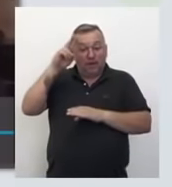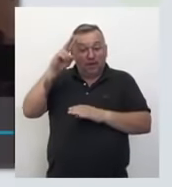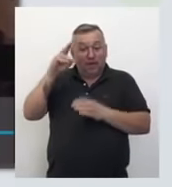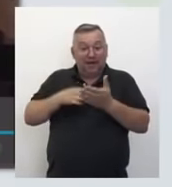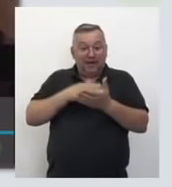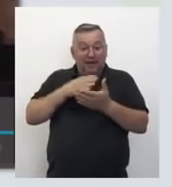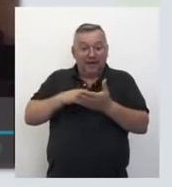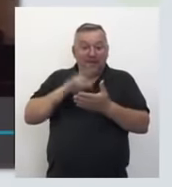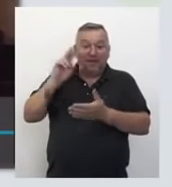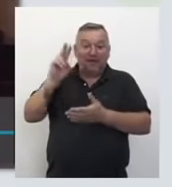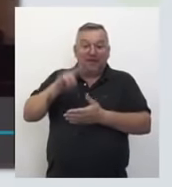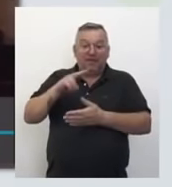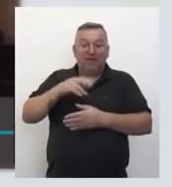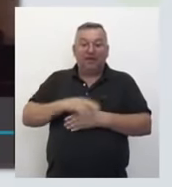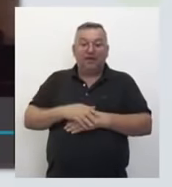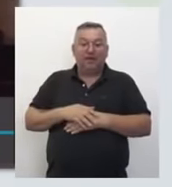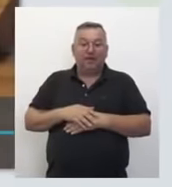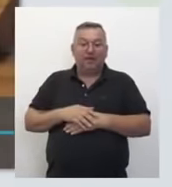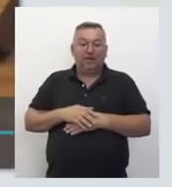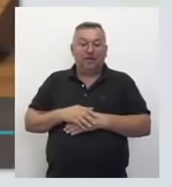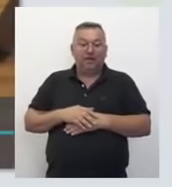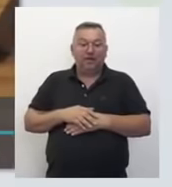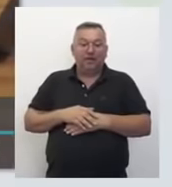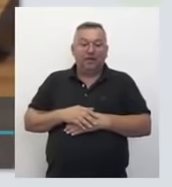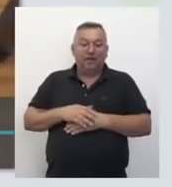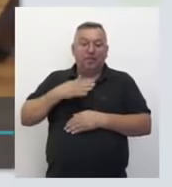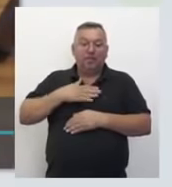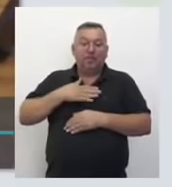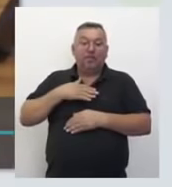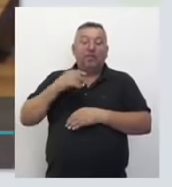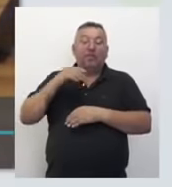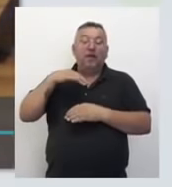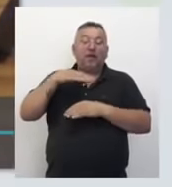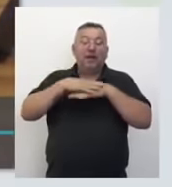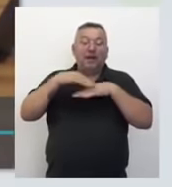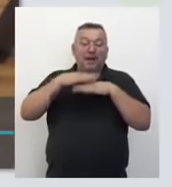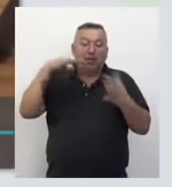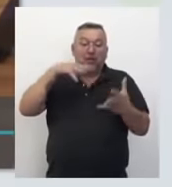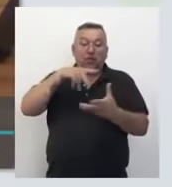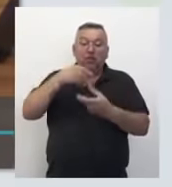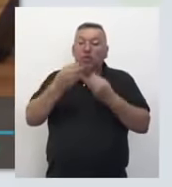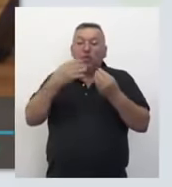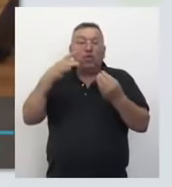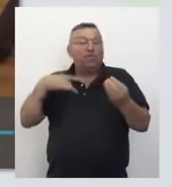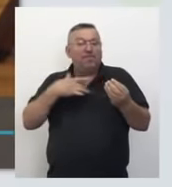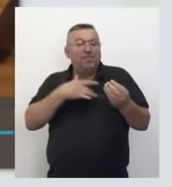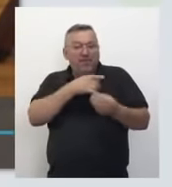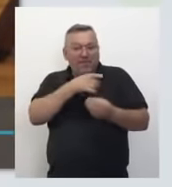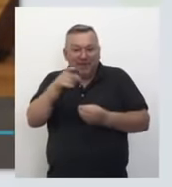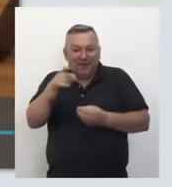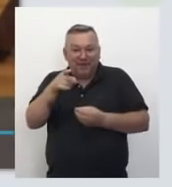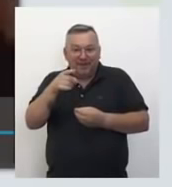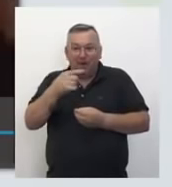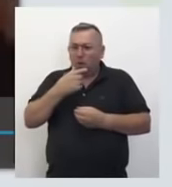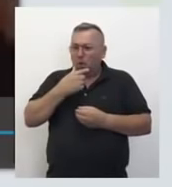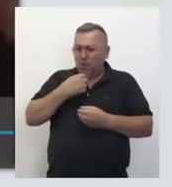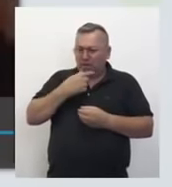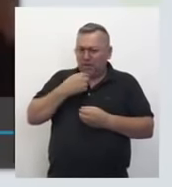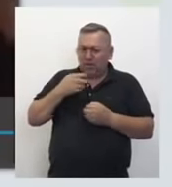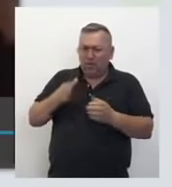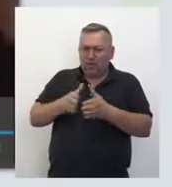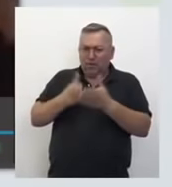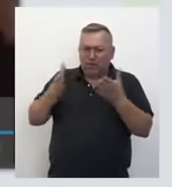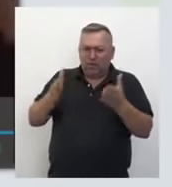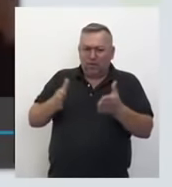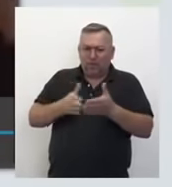que eu li, que é uma graça, que se chama Querido Mundo, Como Vai Você? Que conta a história de um menino, Toby, ele é